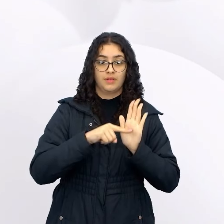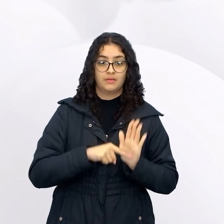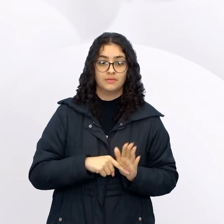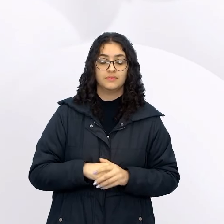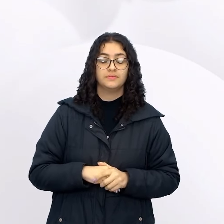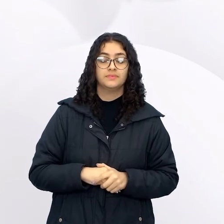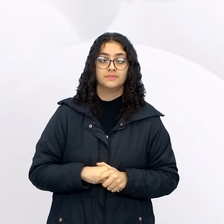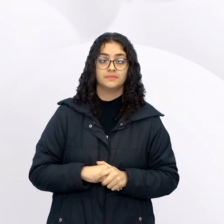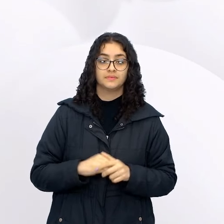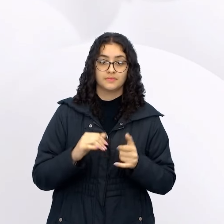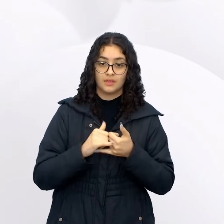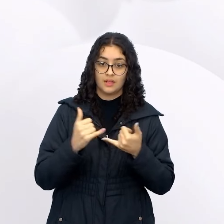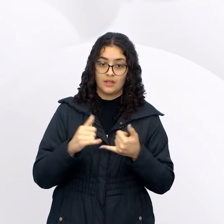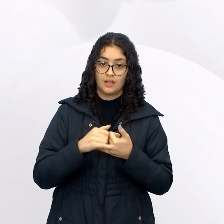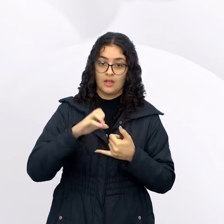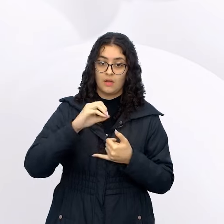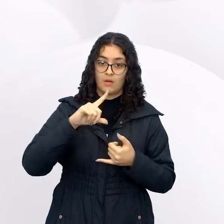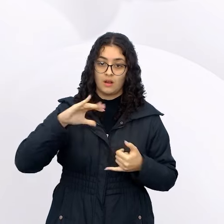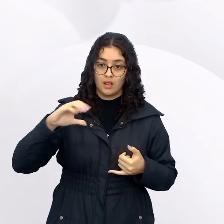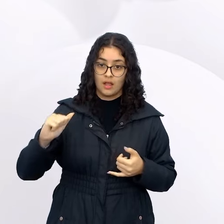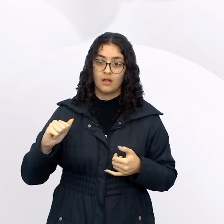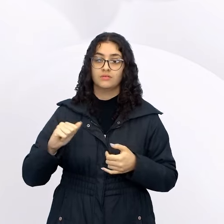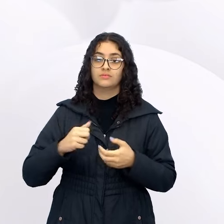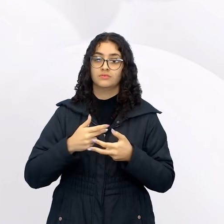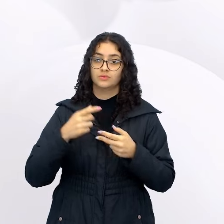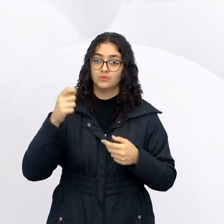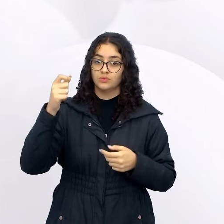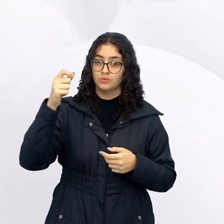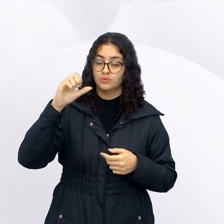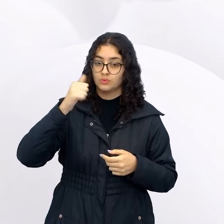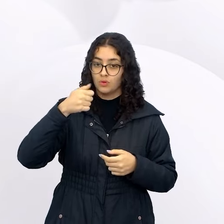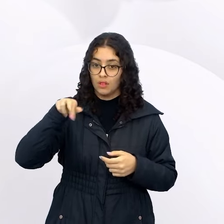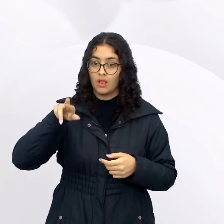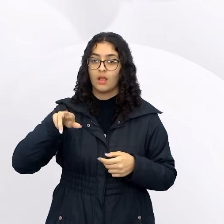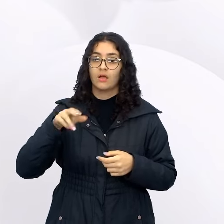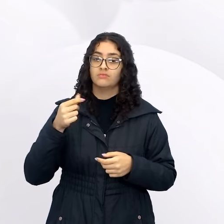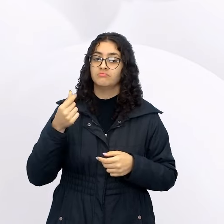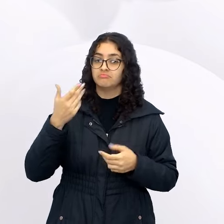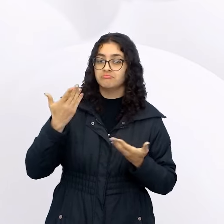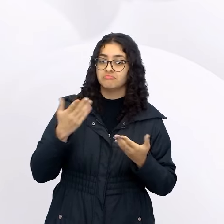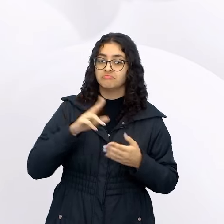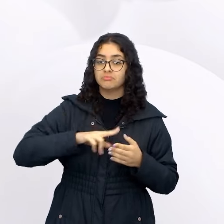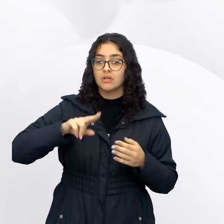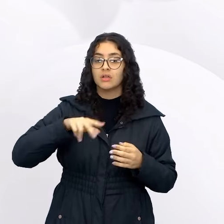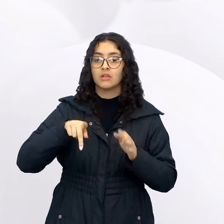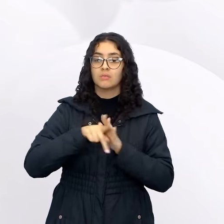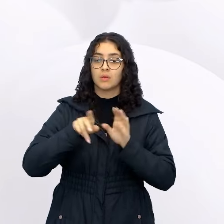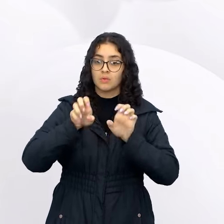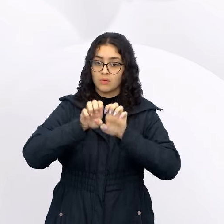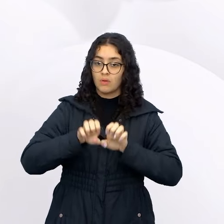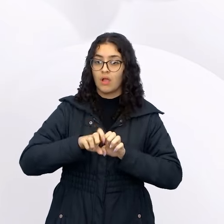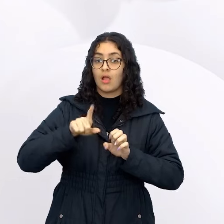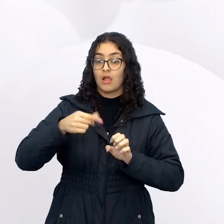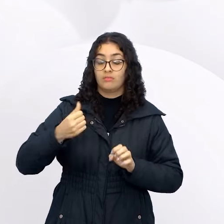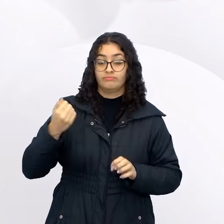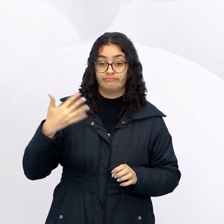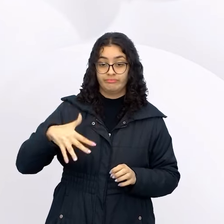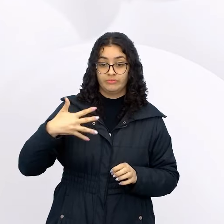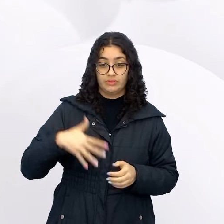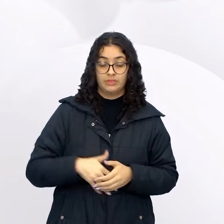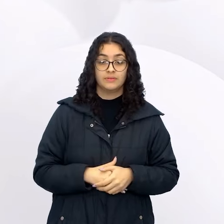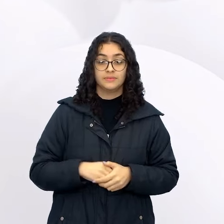solar, energia eólica, preços relativamente baixos, porém o custo na construção da estrutura são elevados.